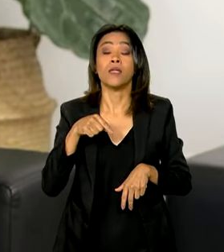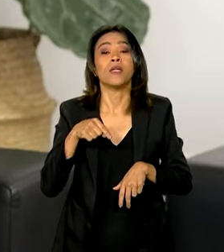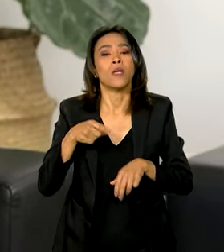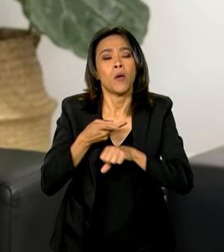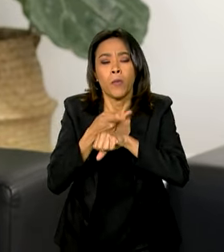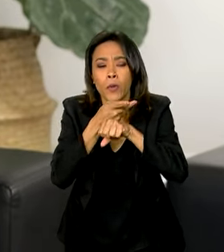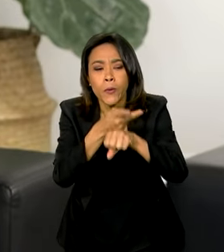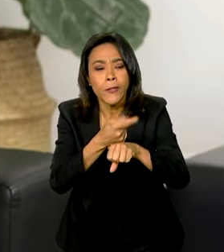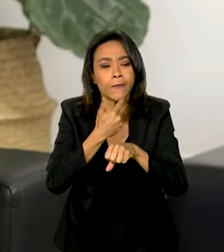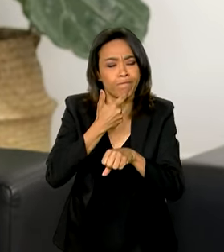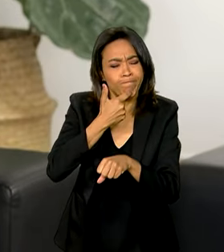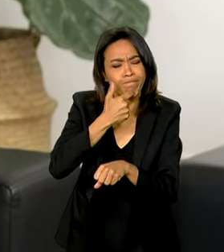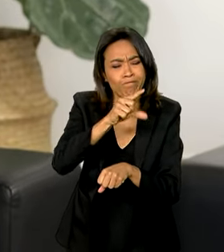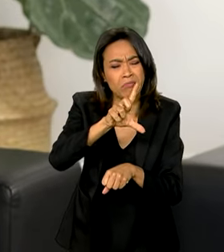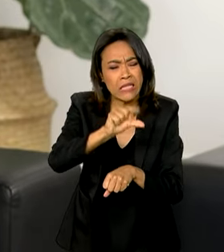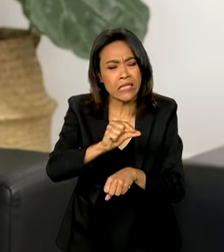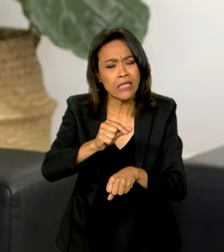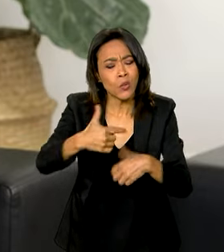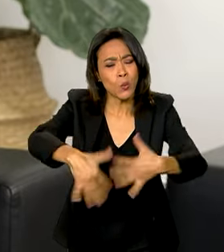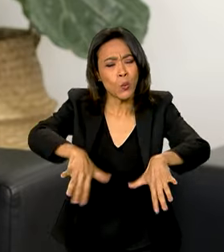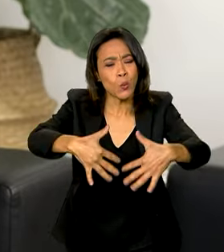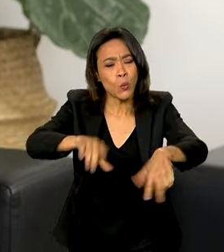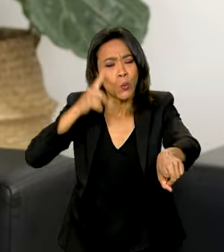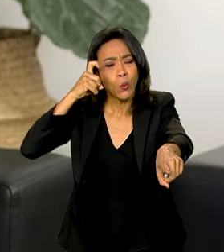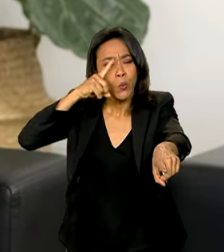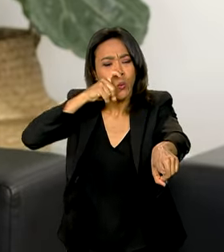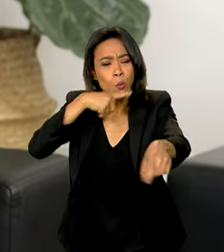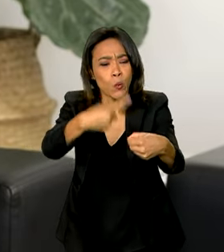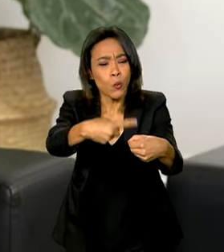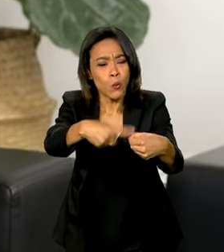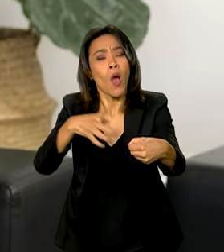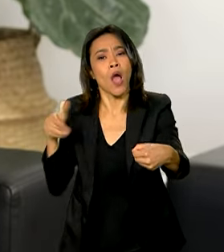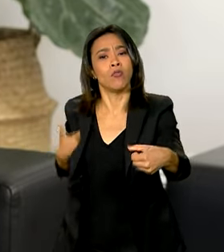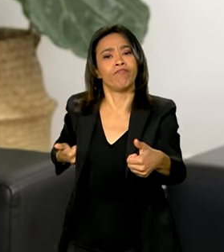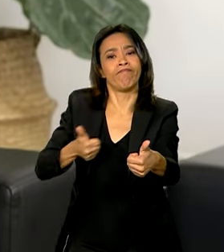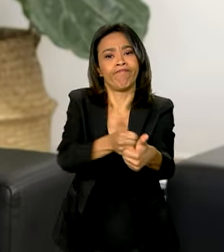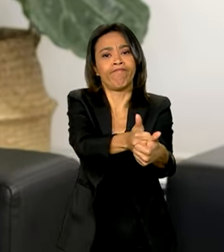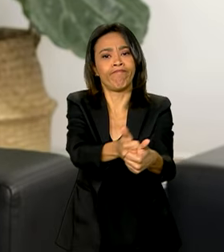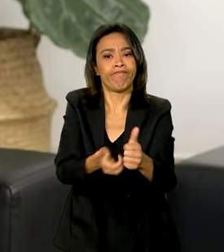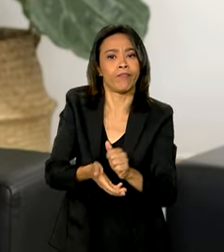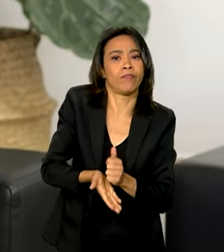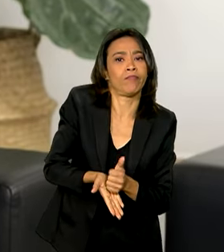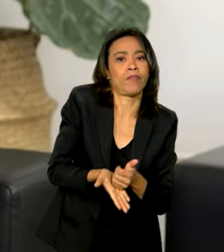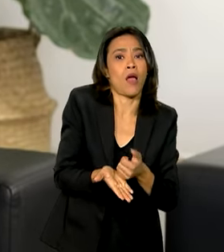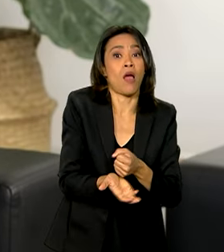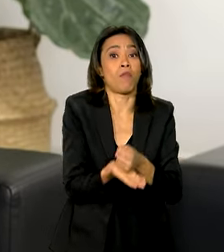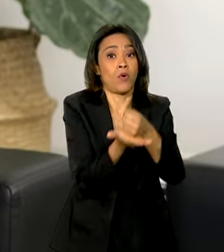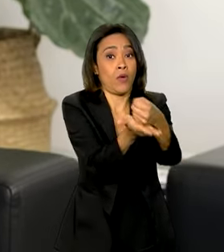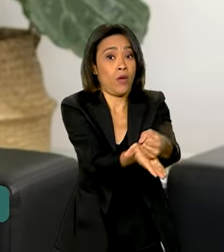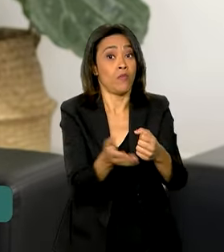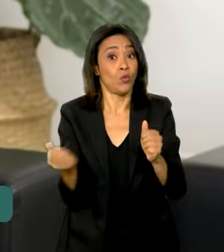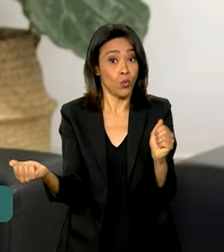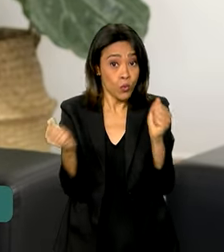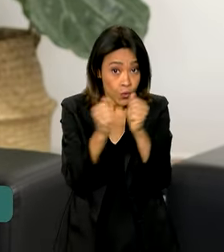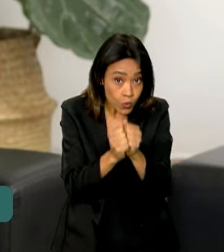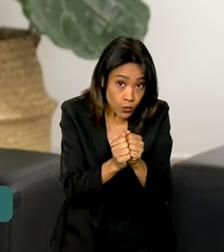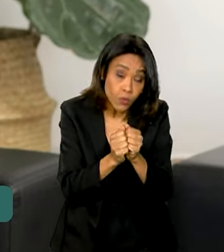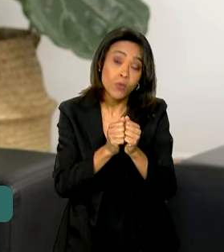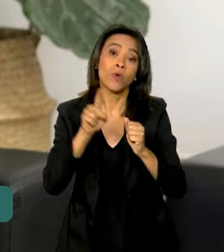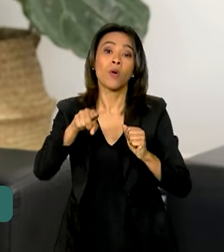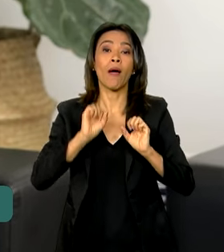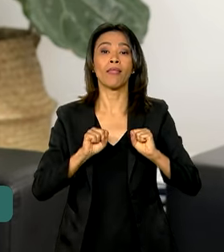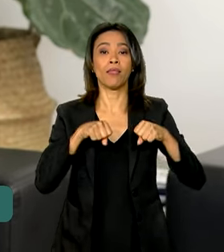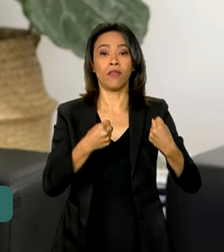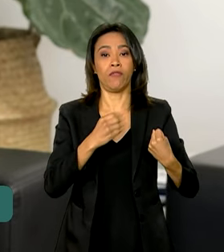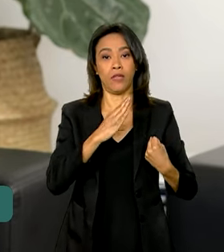com menor capacidade operacional para acessar os recursos federais. Atuamos sempre conjuntamente com a Defesa Civil Nacional para que a gente